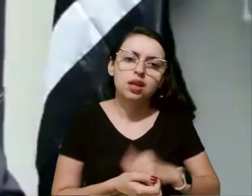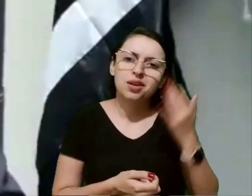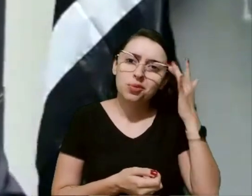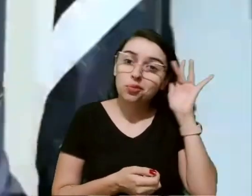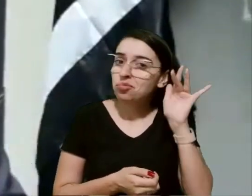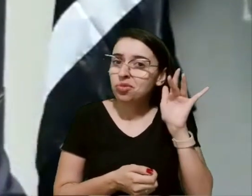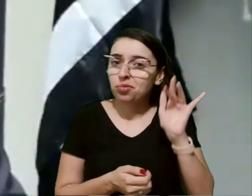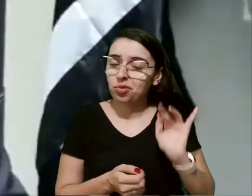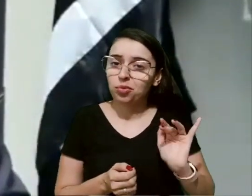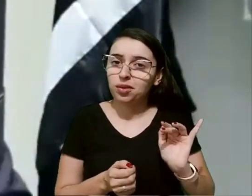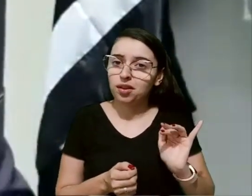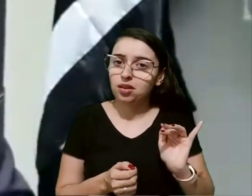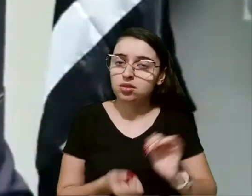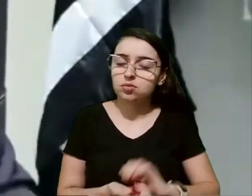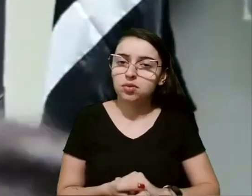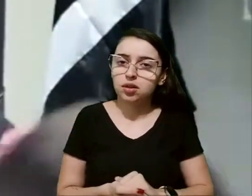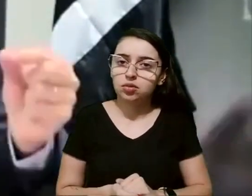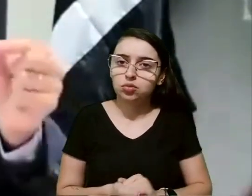compreendido,